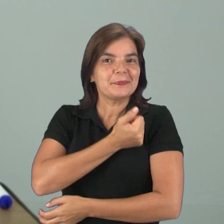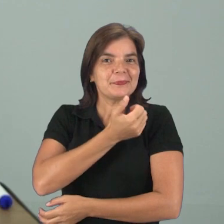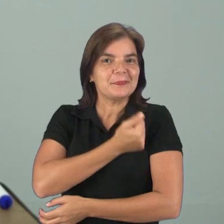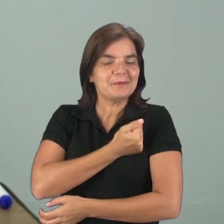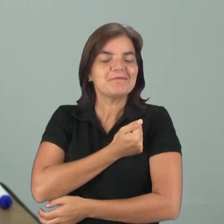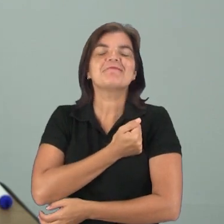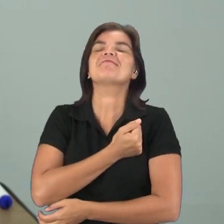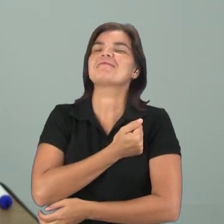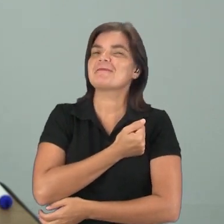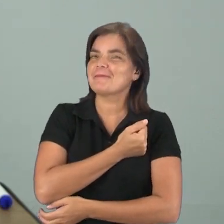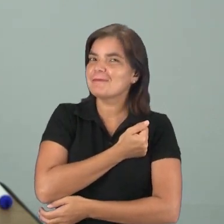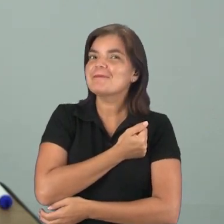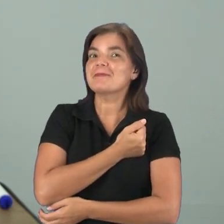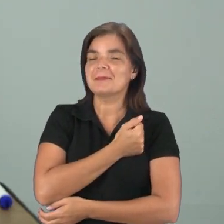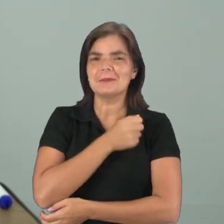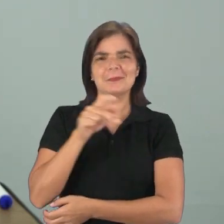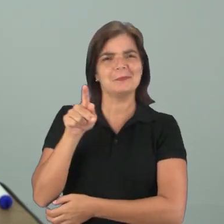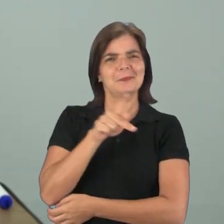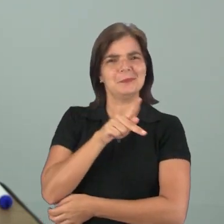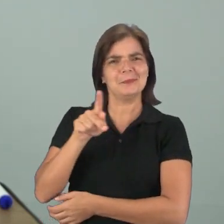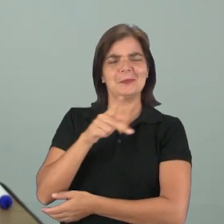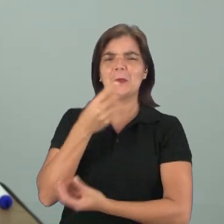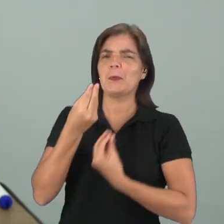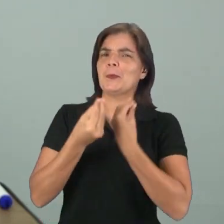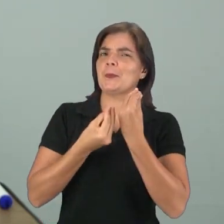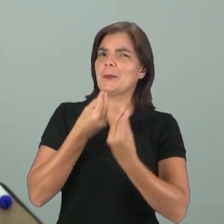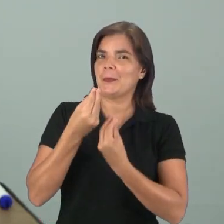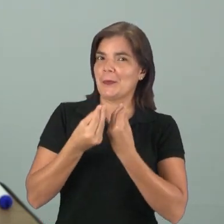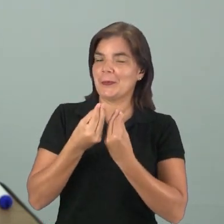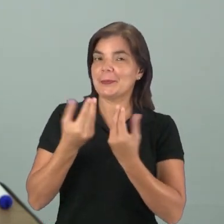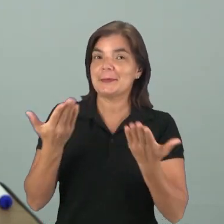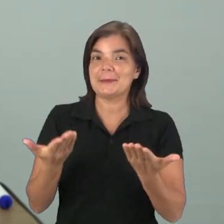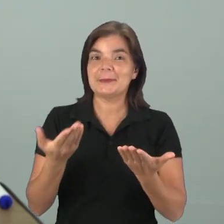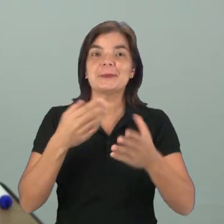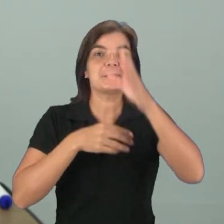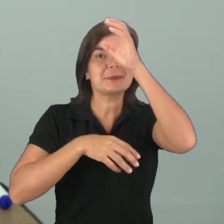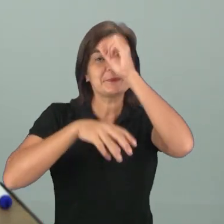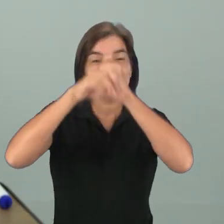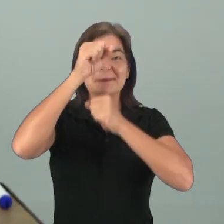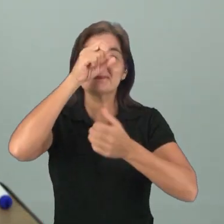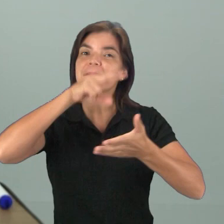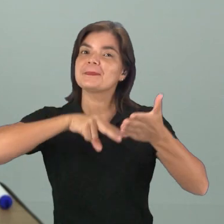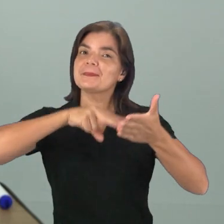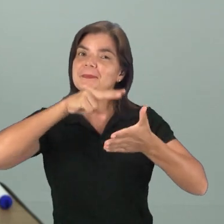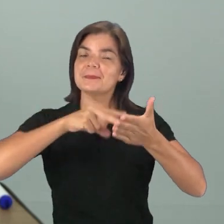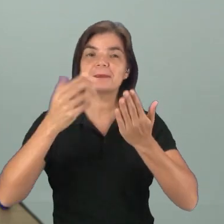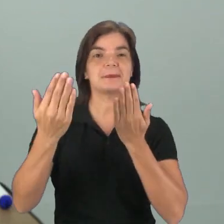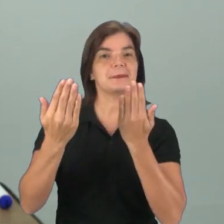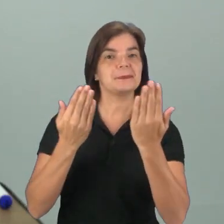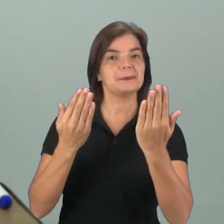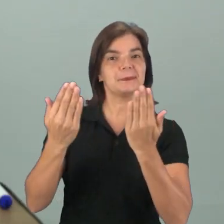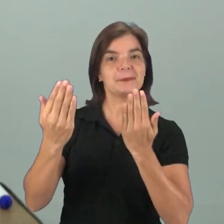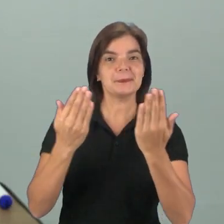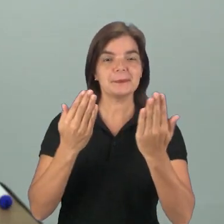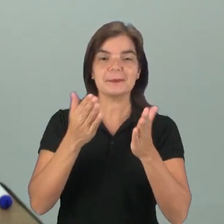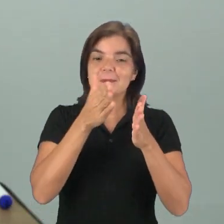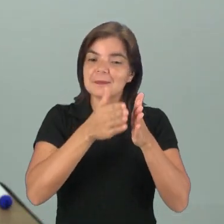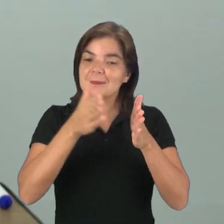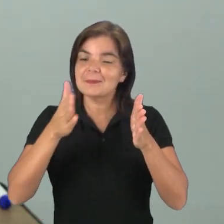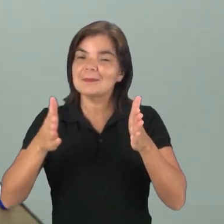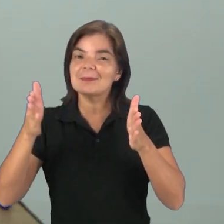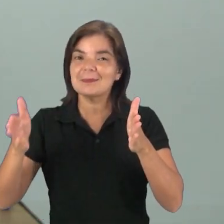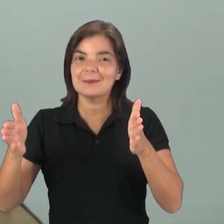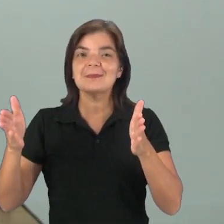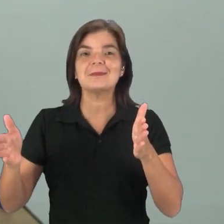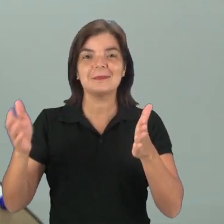naturais. Isso mesmo, professora, como que é isso? Nós vamos aprender a ler, a comparar, a